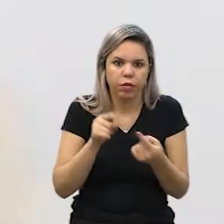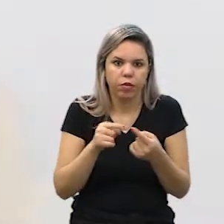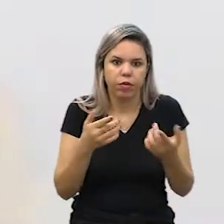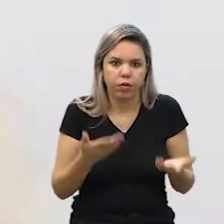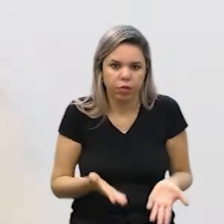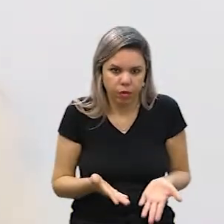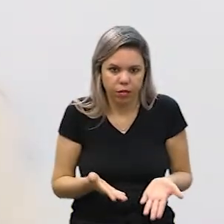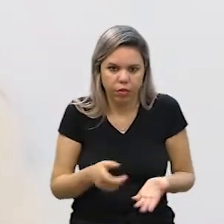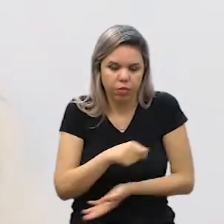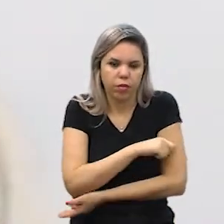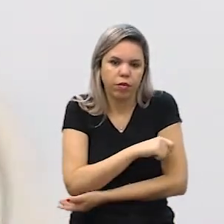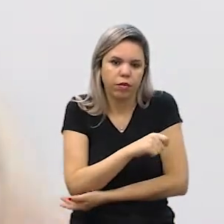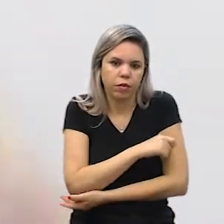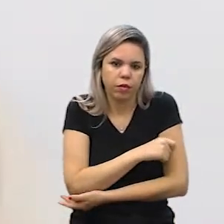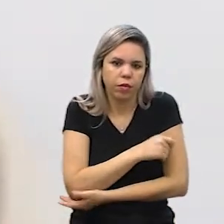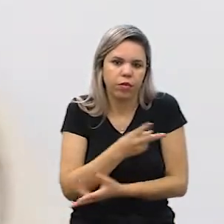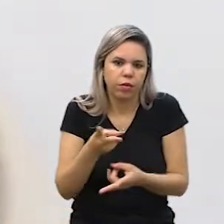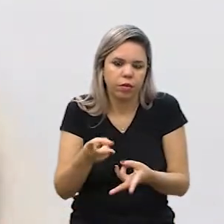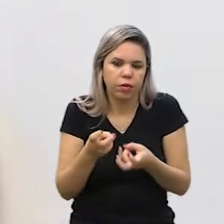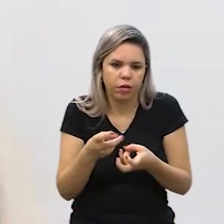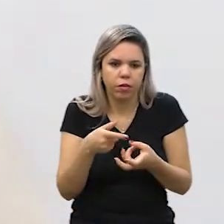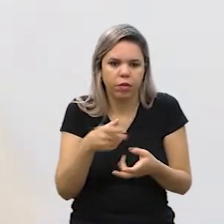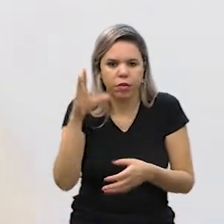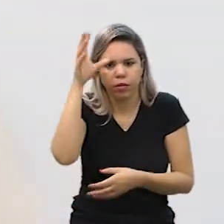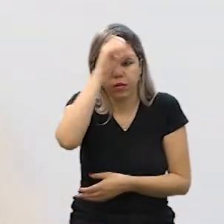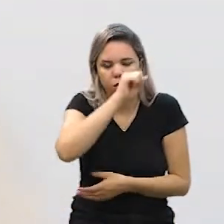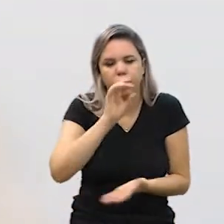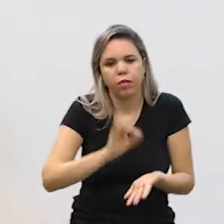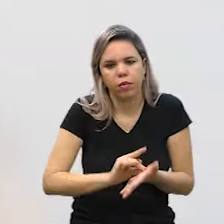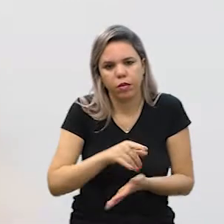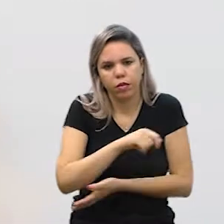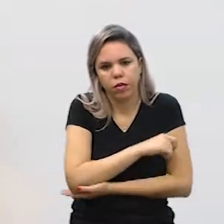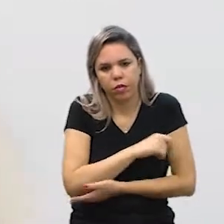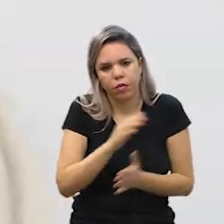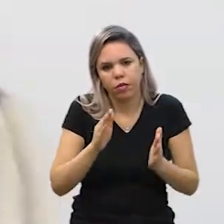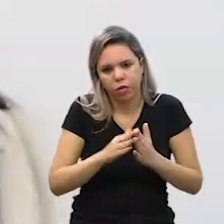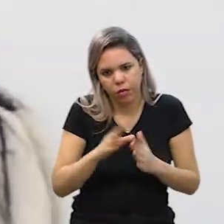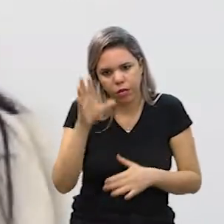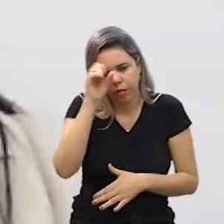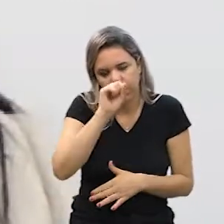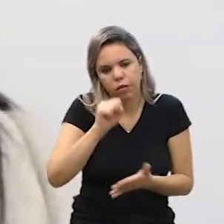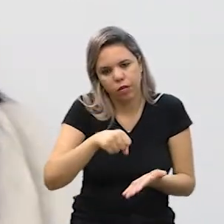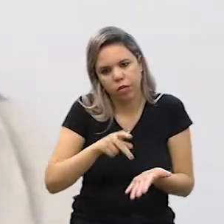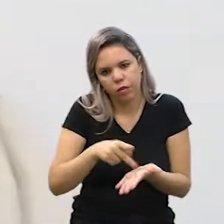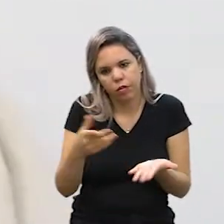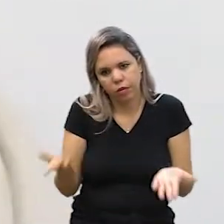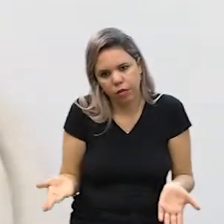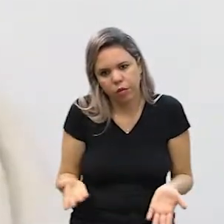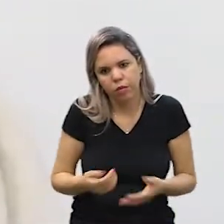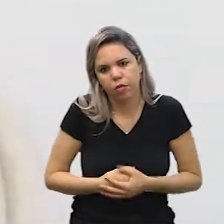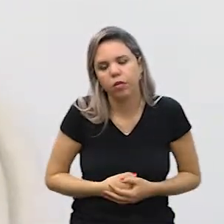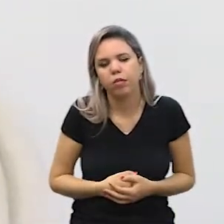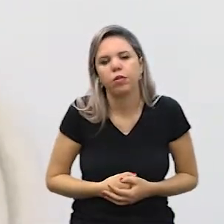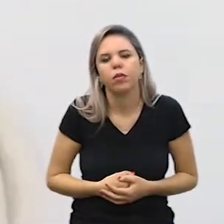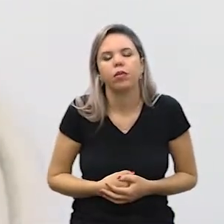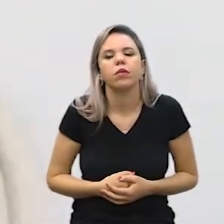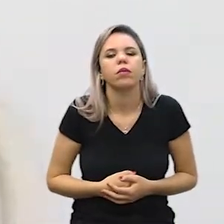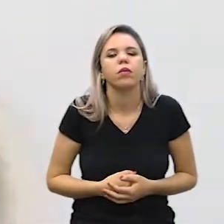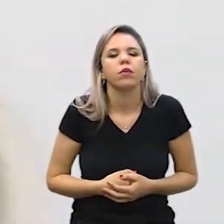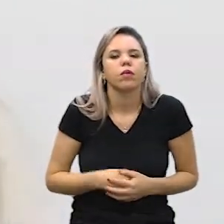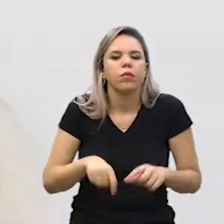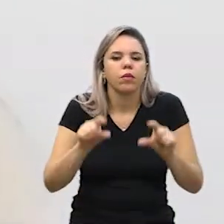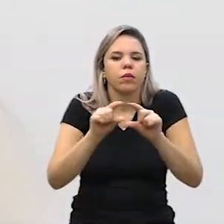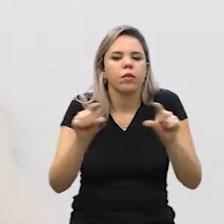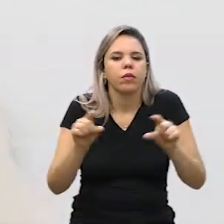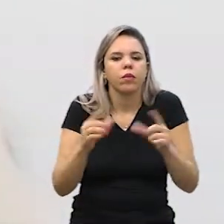atingir esse aluno, para identificar a aprendizagem. De fato, esse aluno em casa, ele está aprendendo isso, né? A nomenclatura